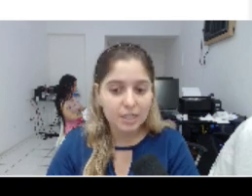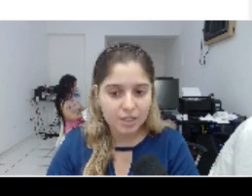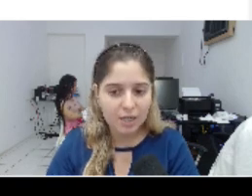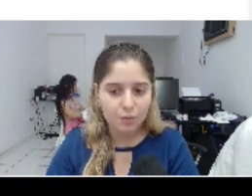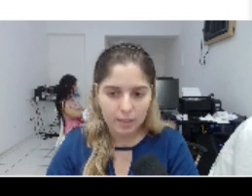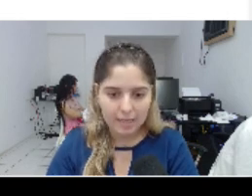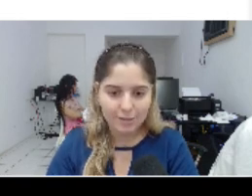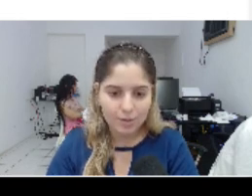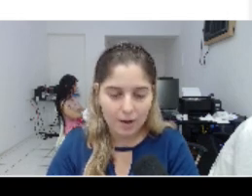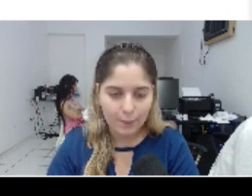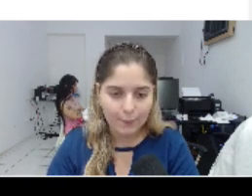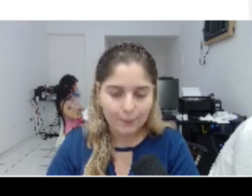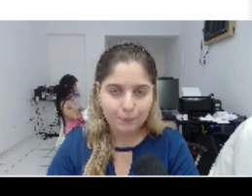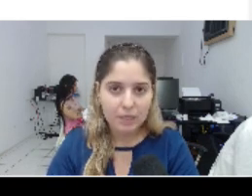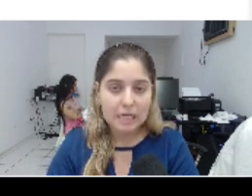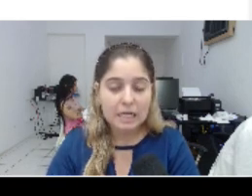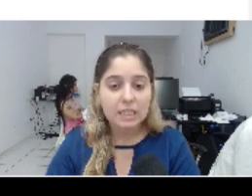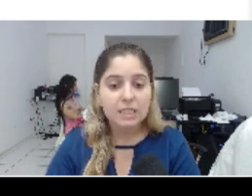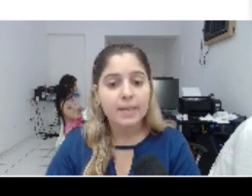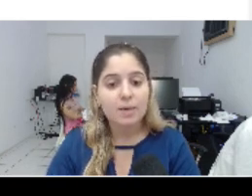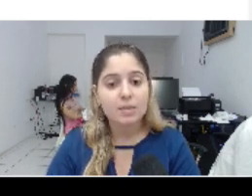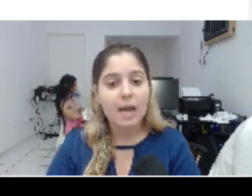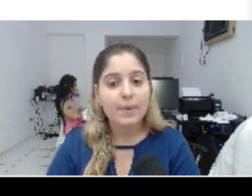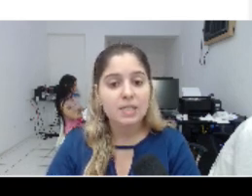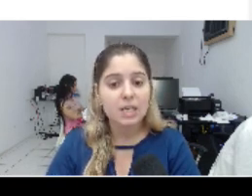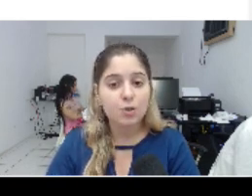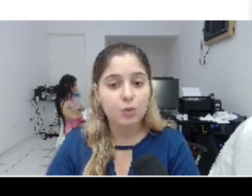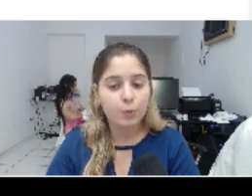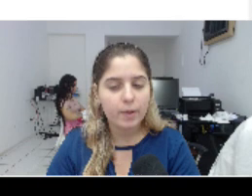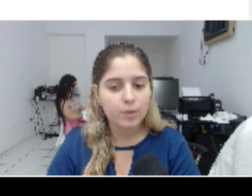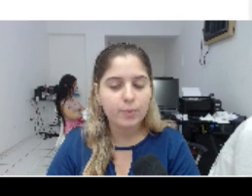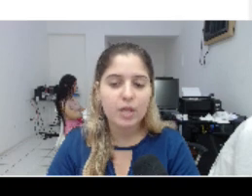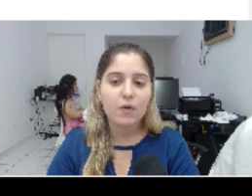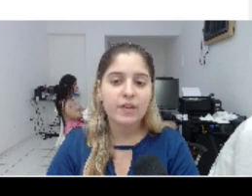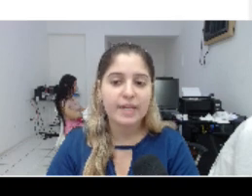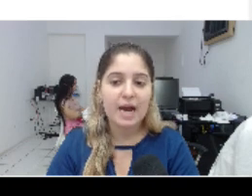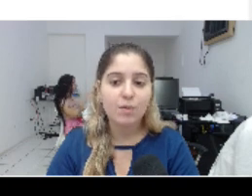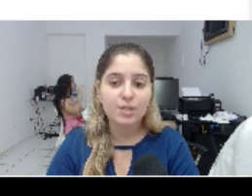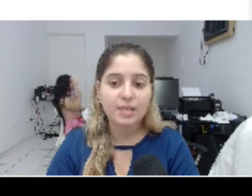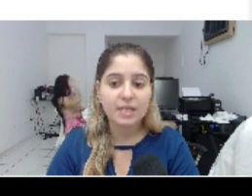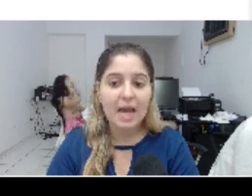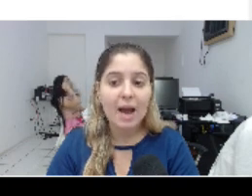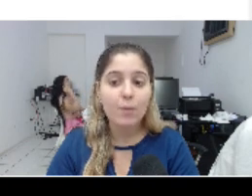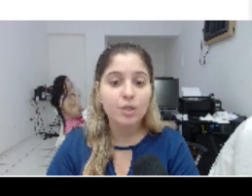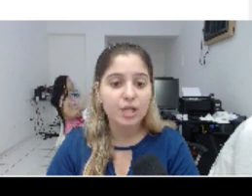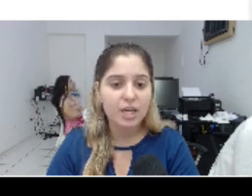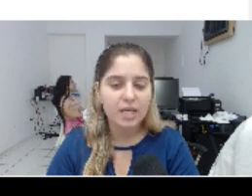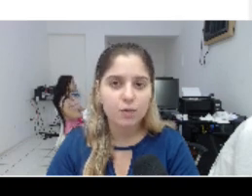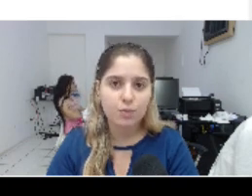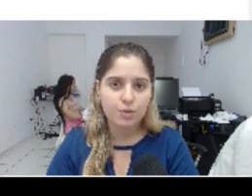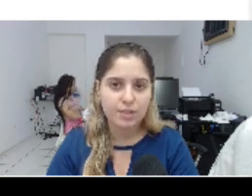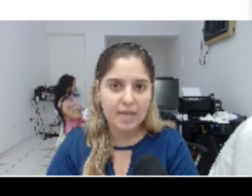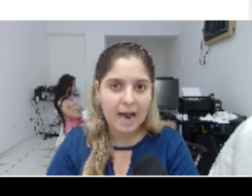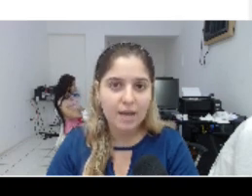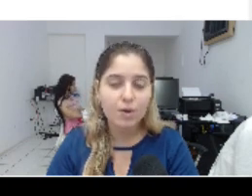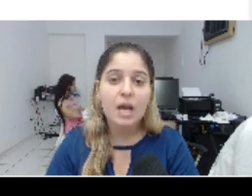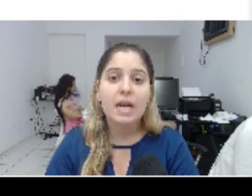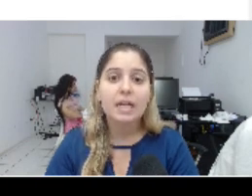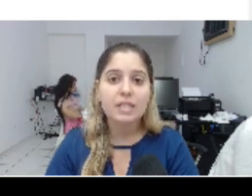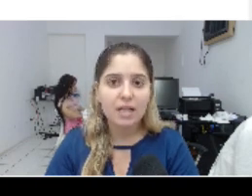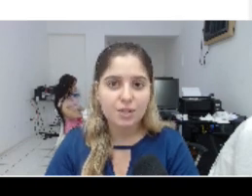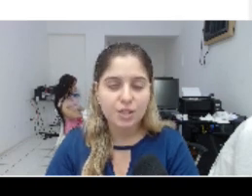nova legislatura nacional. Também temos que a presidente do Supremo Tribunal Federal disse que a harmonia entre o